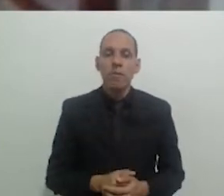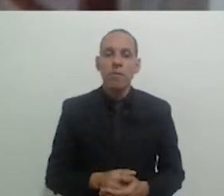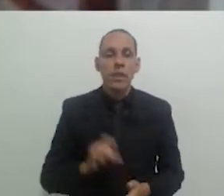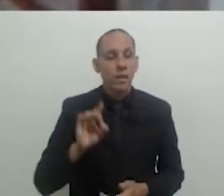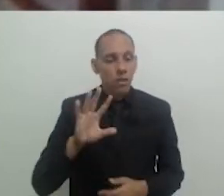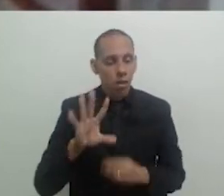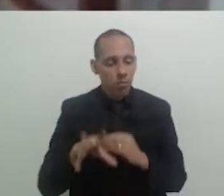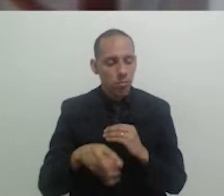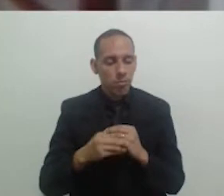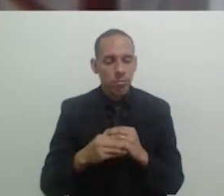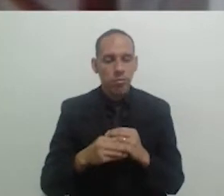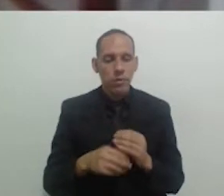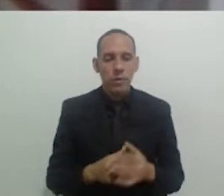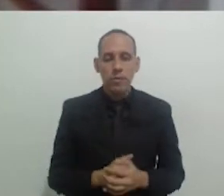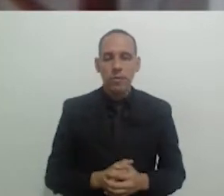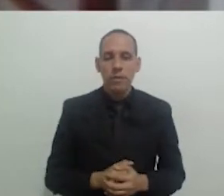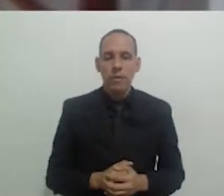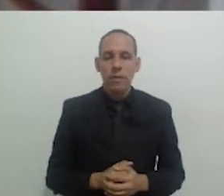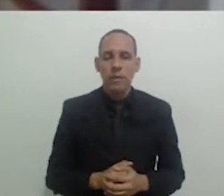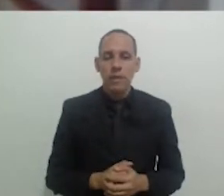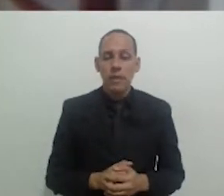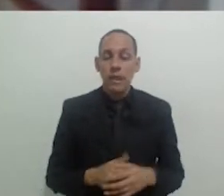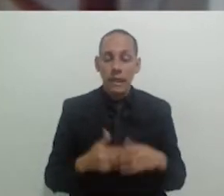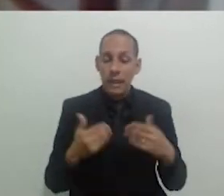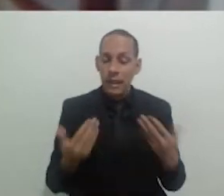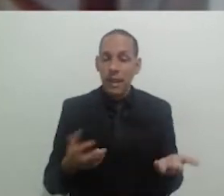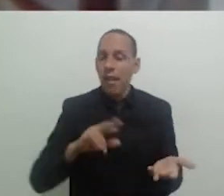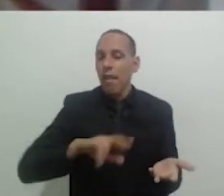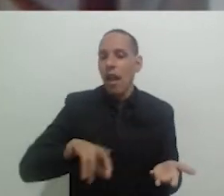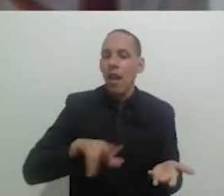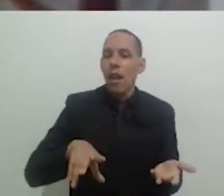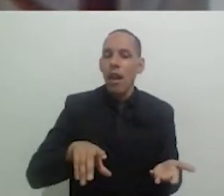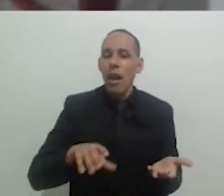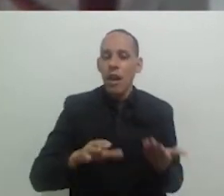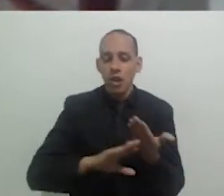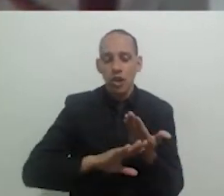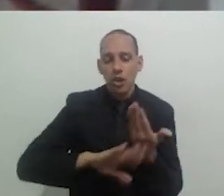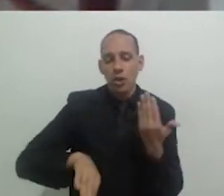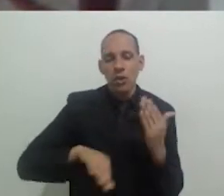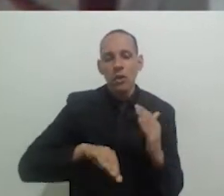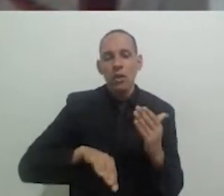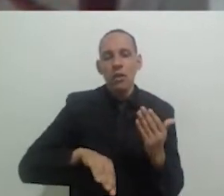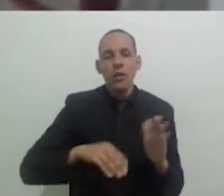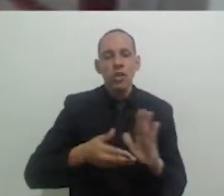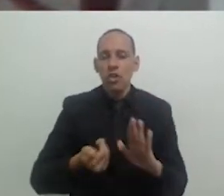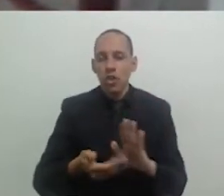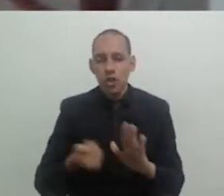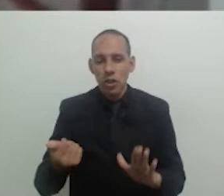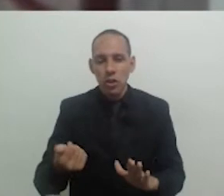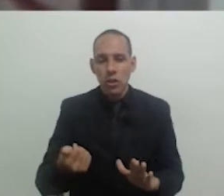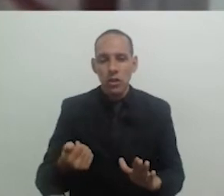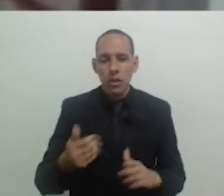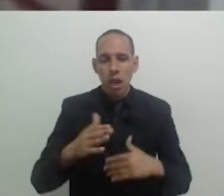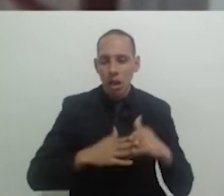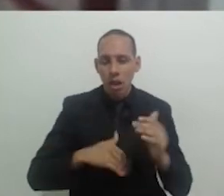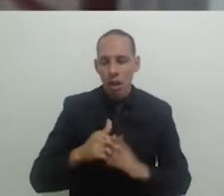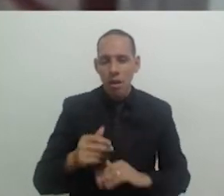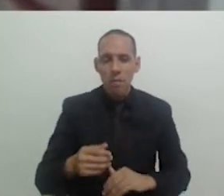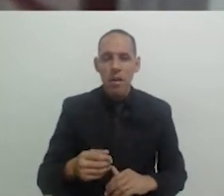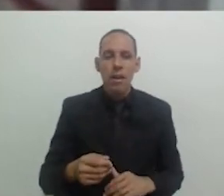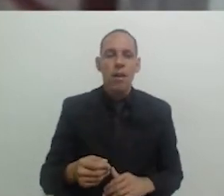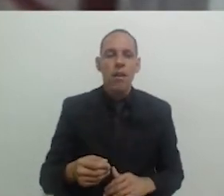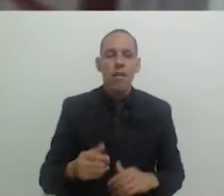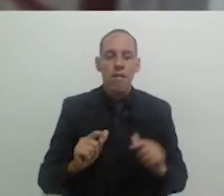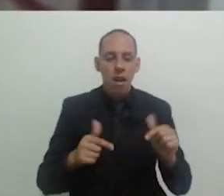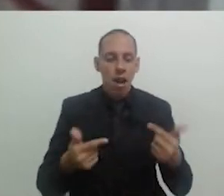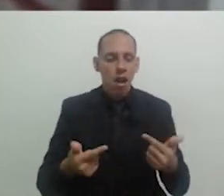aí, e aí não se trataria daquela exclusão da competência para atos da vida privada. Nosso